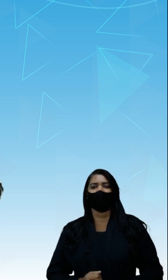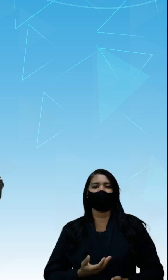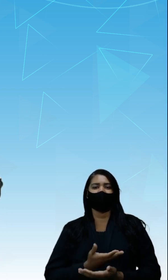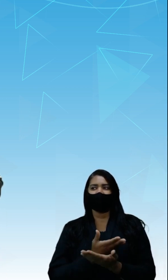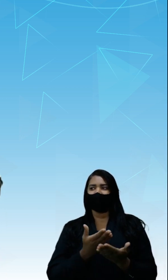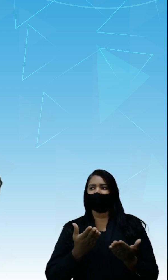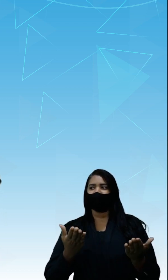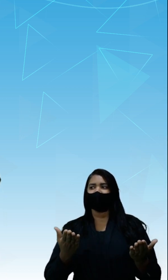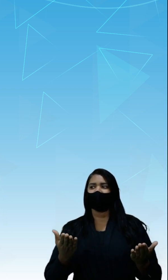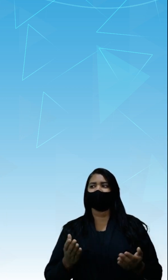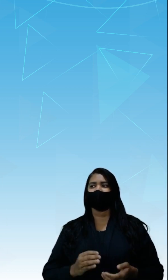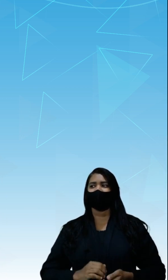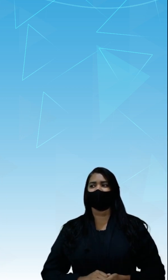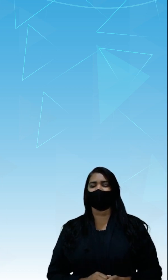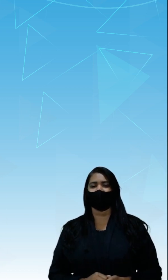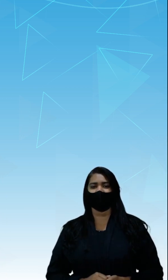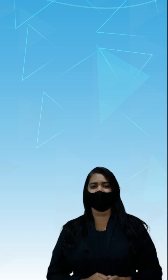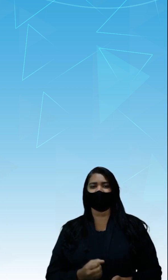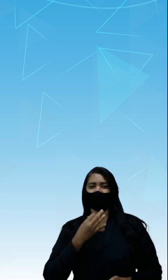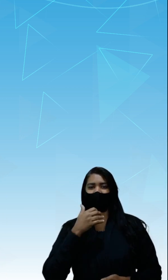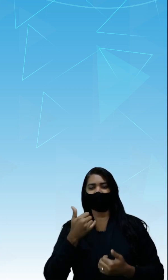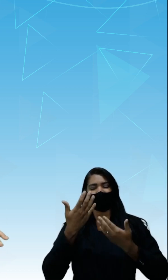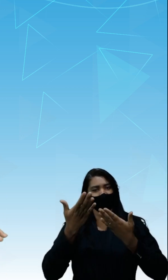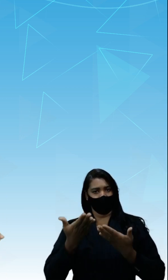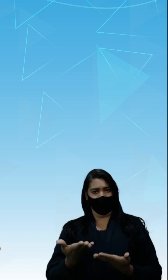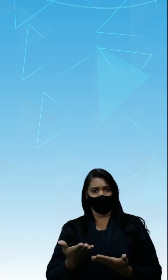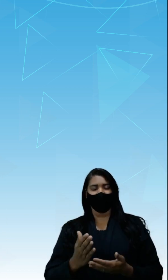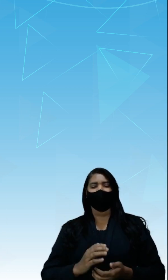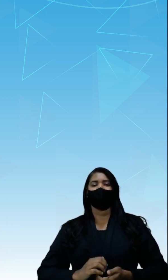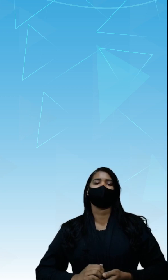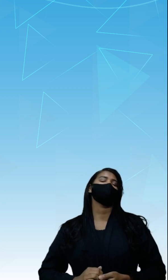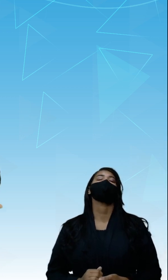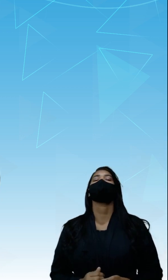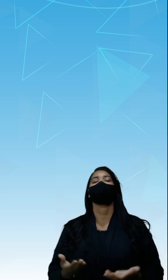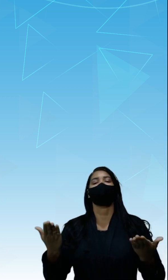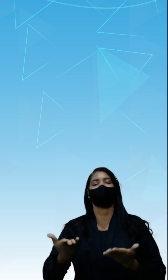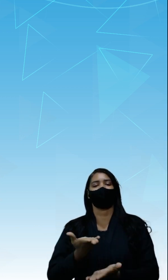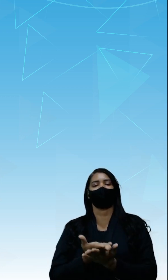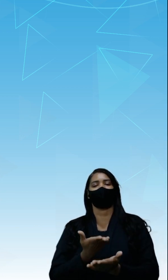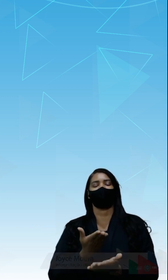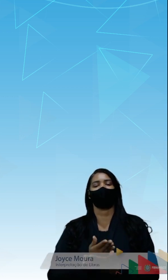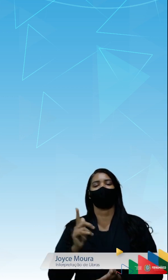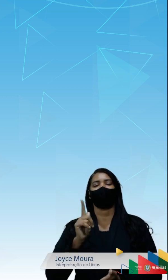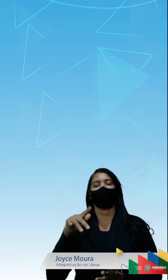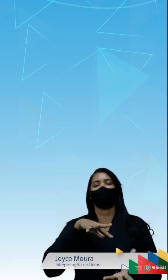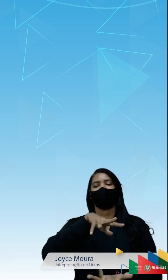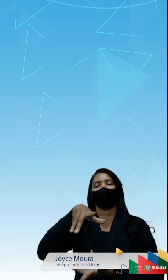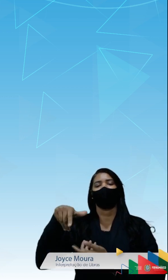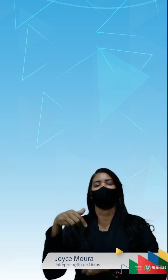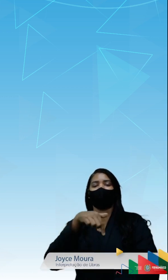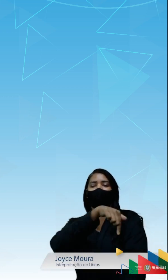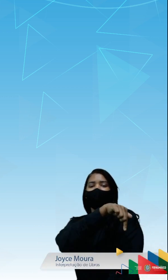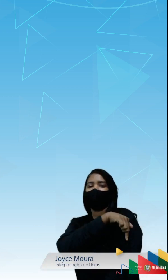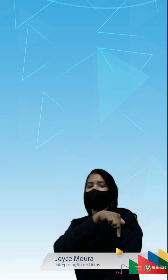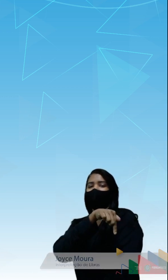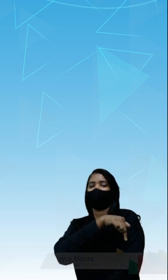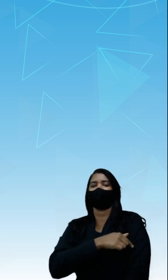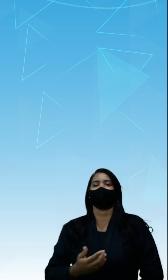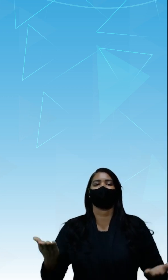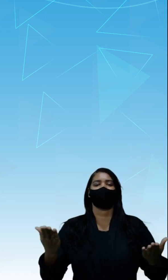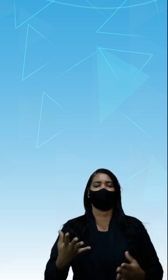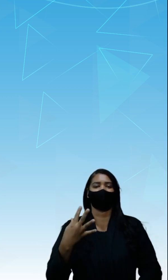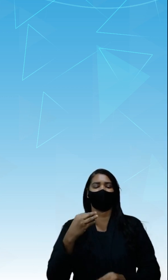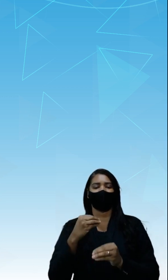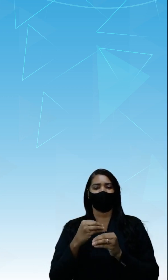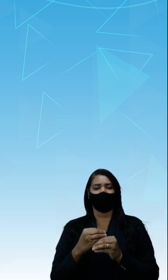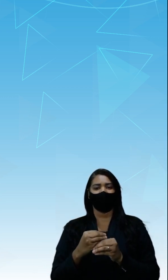Olá, meus amores. Estão bem com vocês? Tudo tranquilo? Para assistir nossa aula de geografia do sétimo ano do ensino fundamental, a